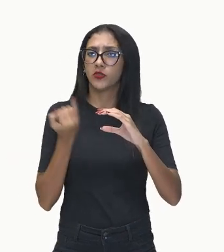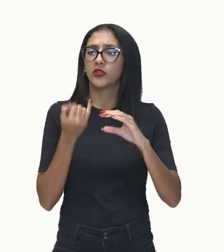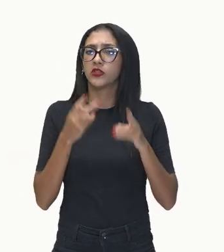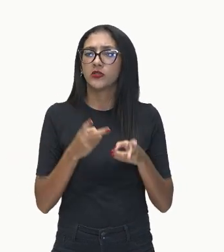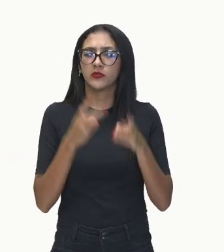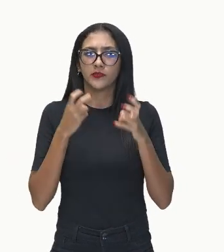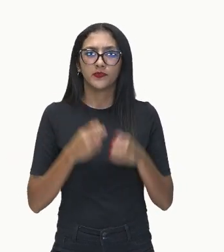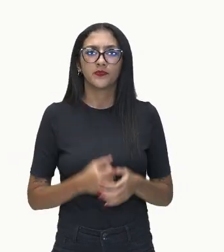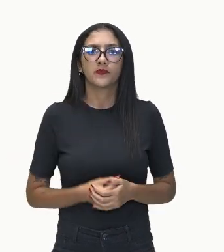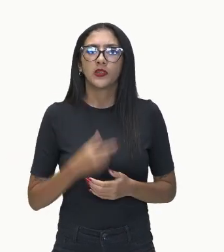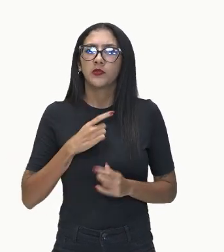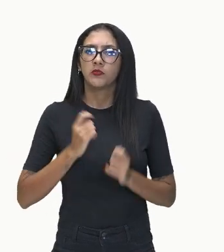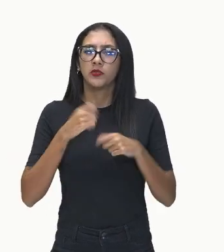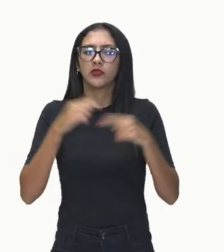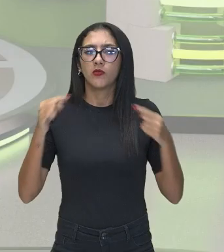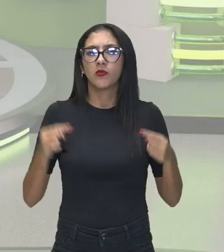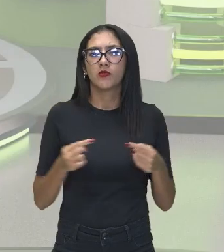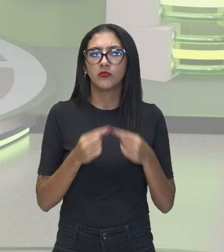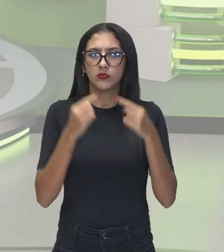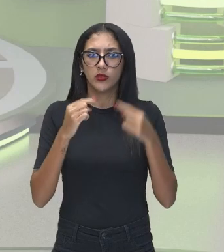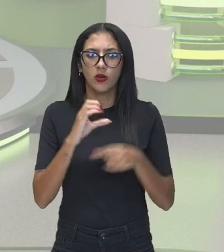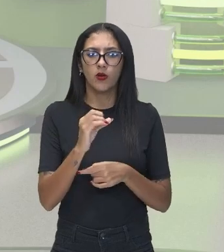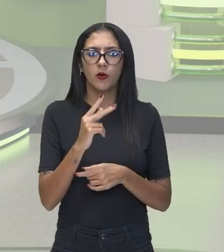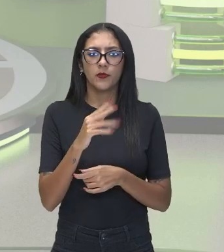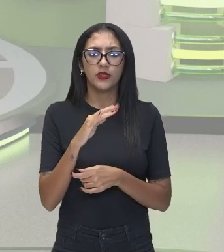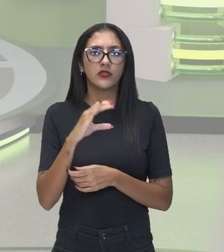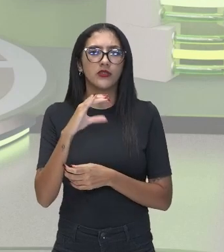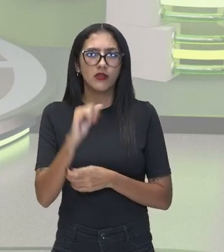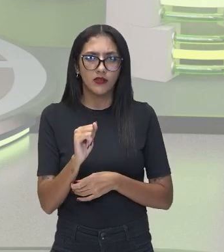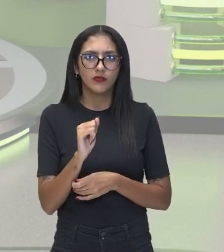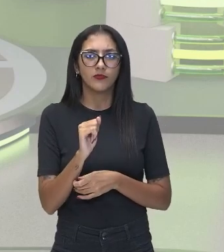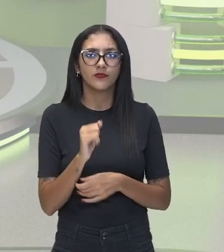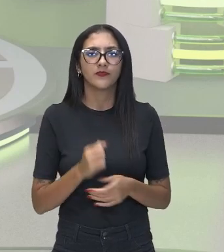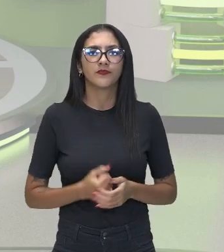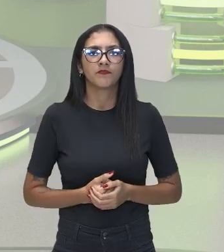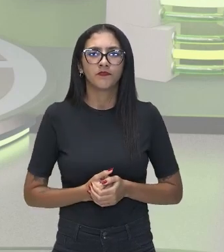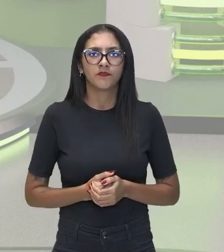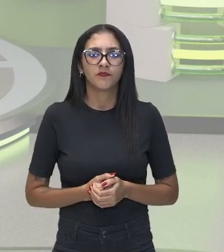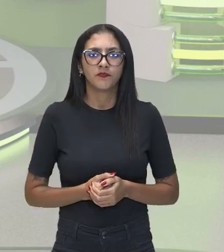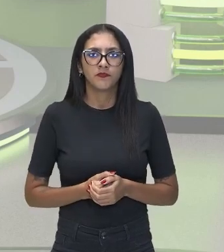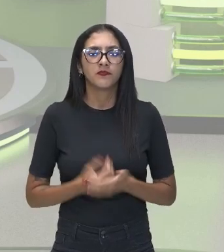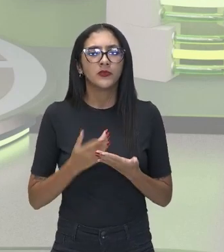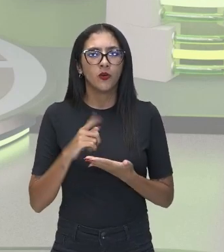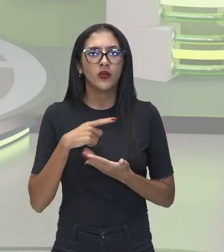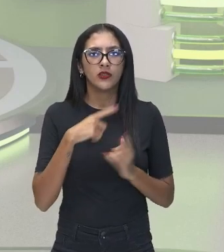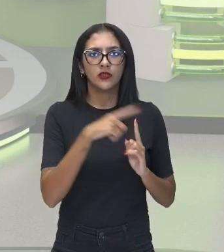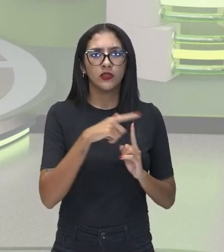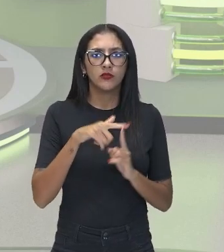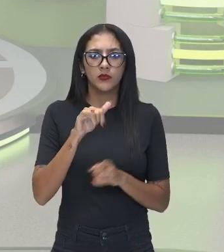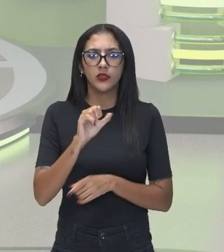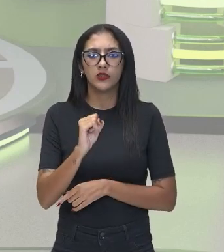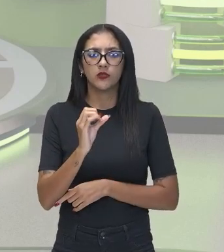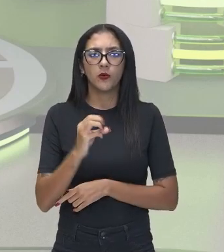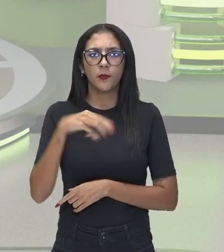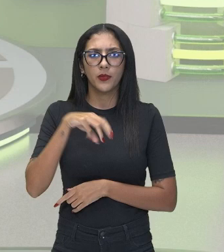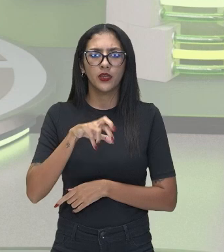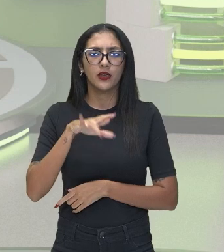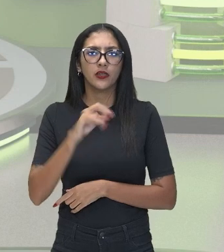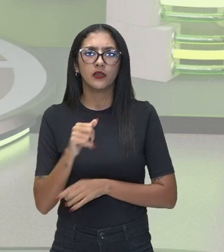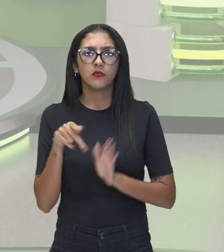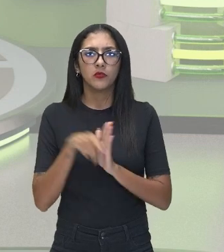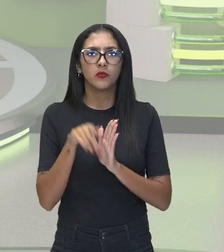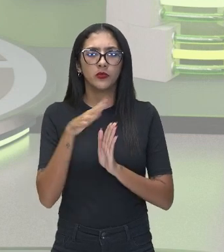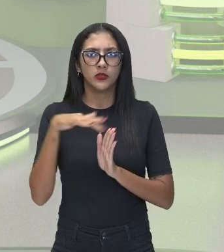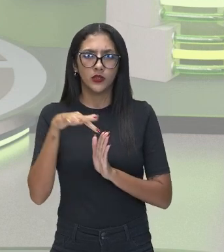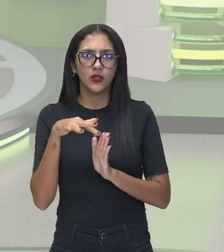Para acontecer isomeria óptica, certo? Então, essa é uma isomeria espacial. Além da